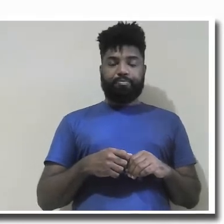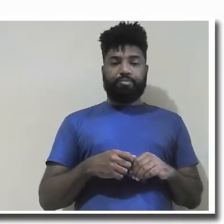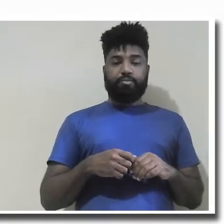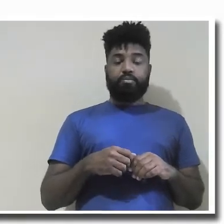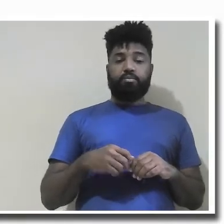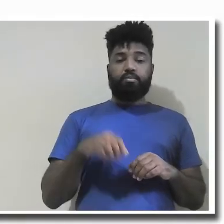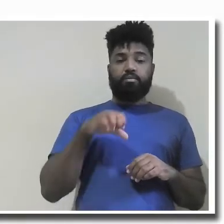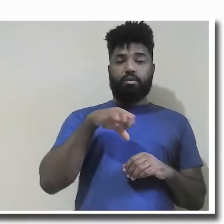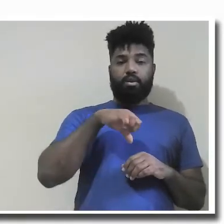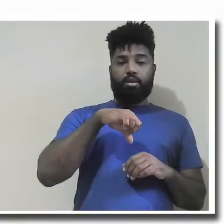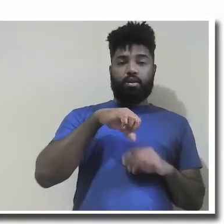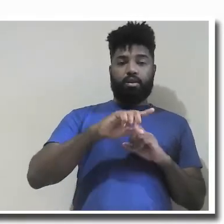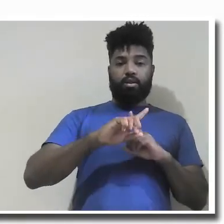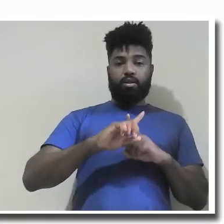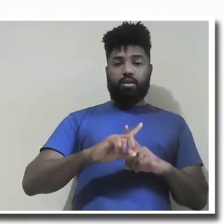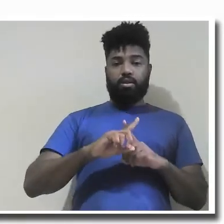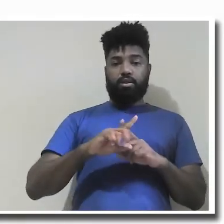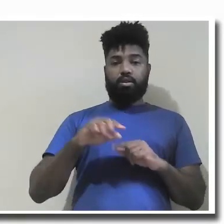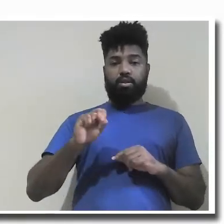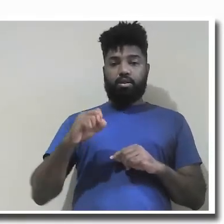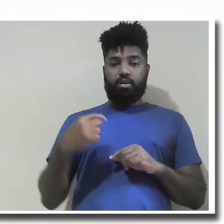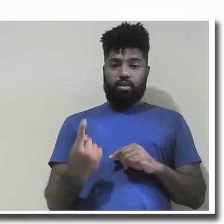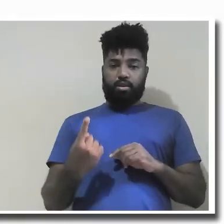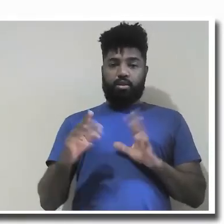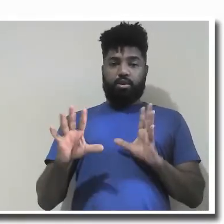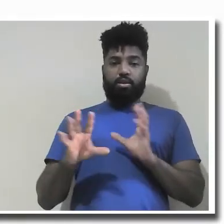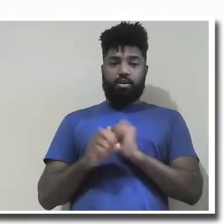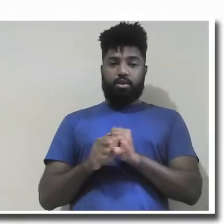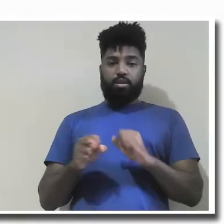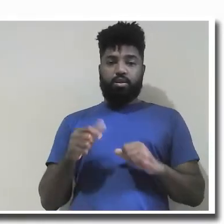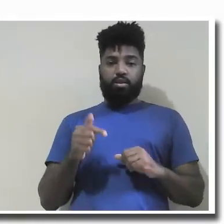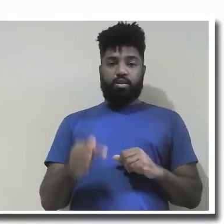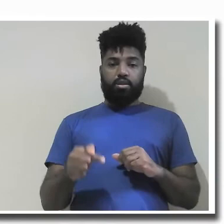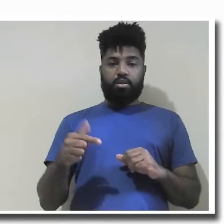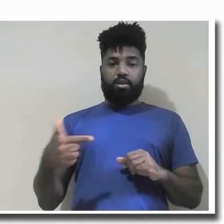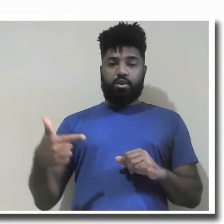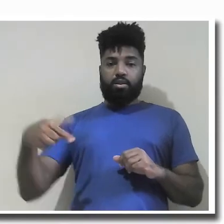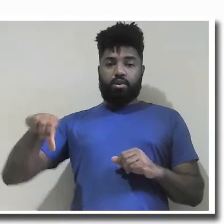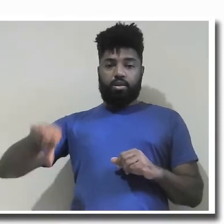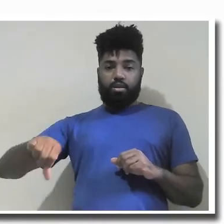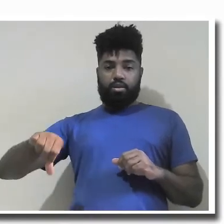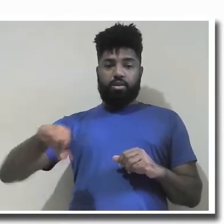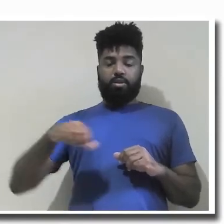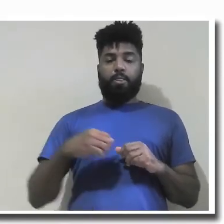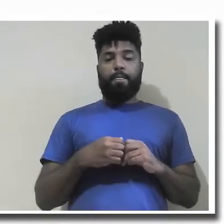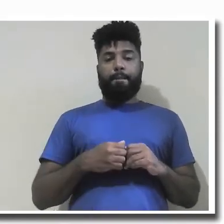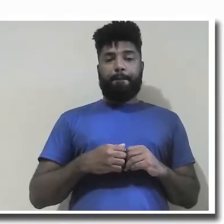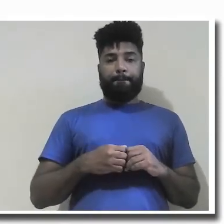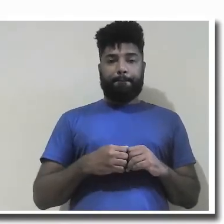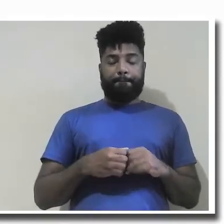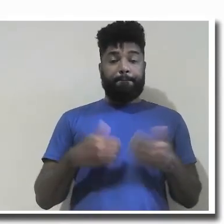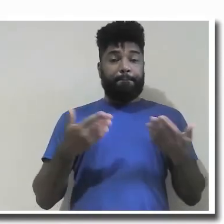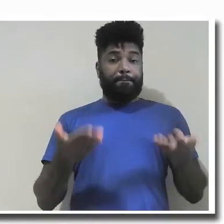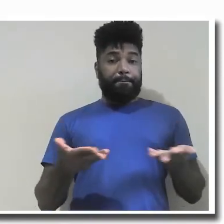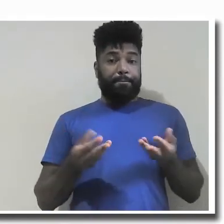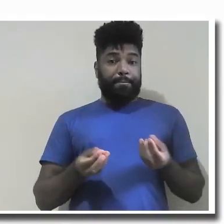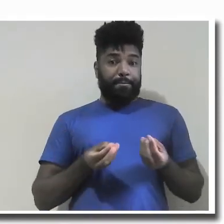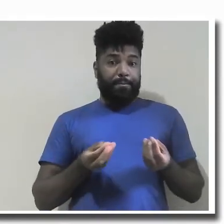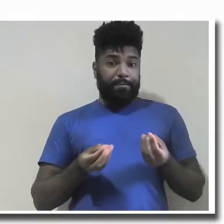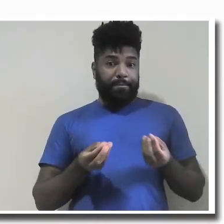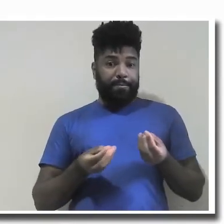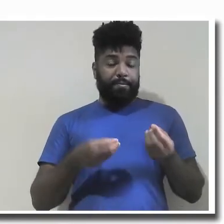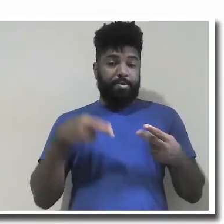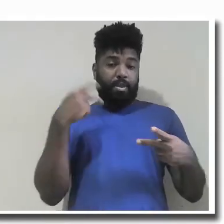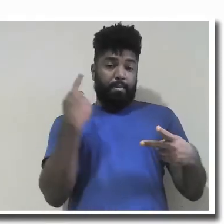E 9 vezes 81 é 729. Conforme a